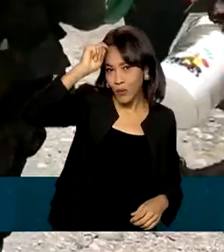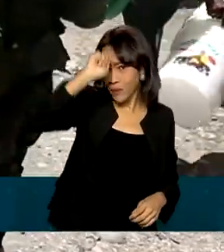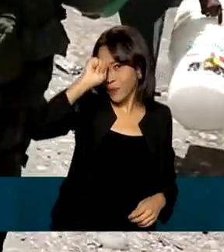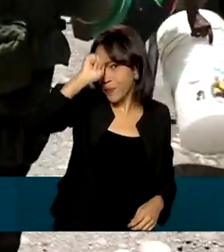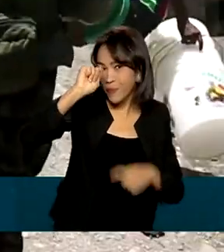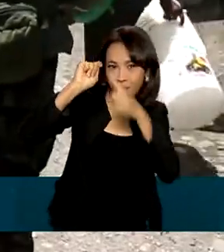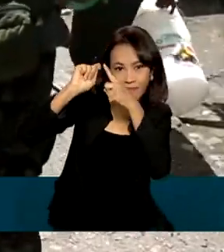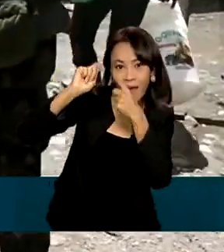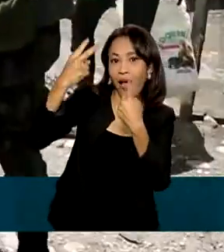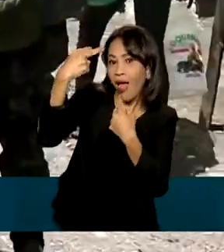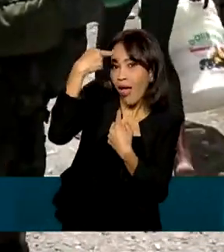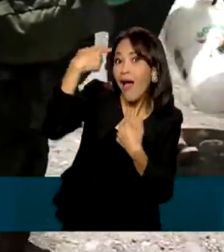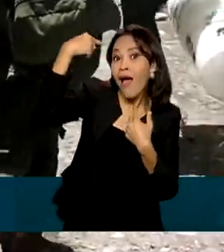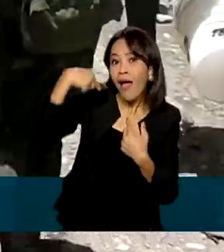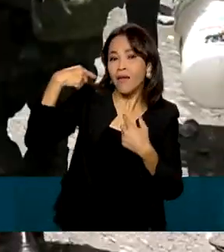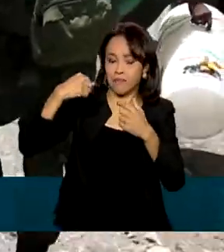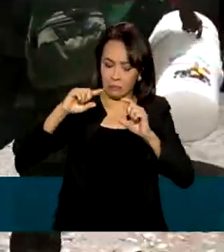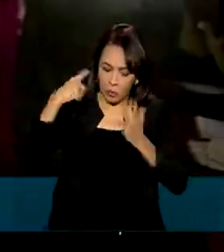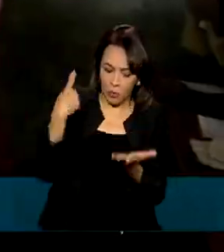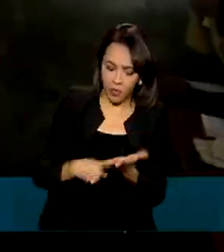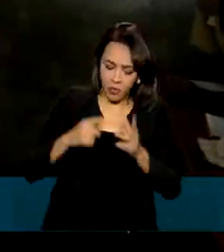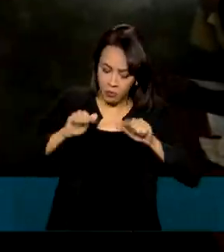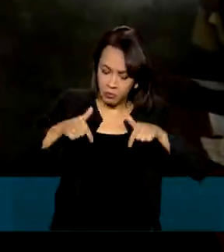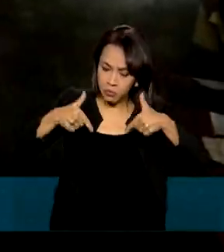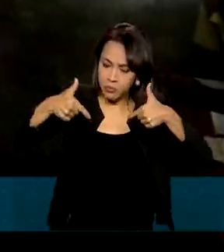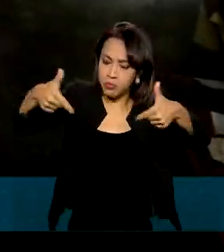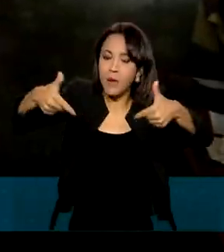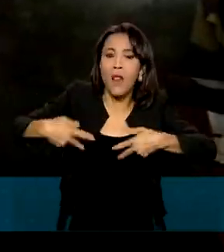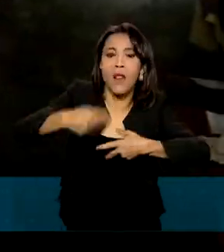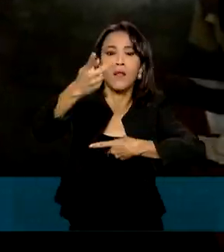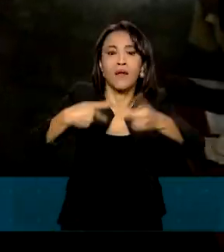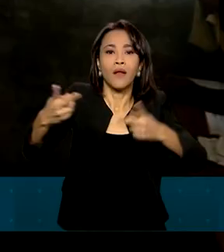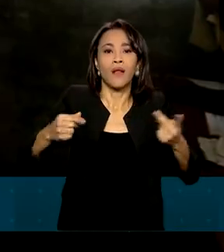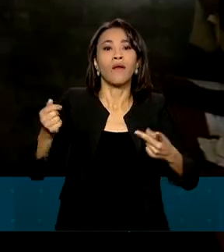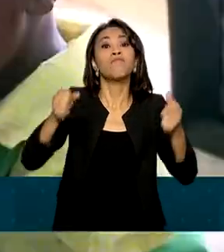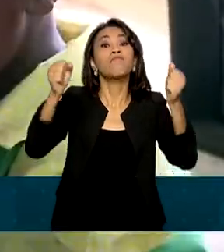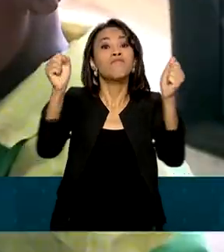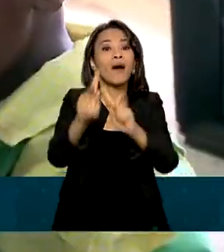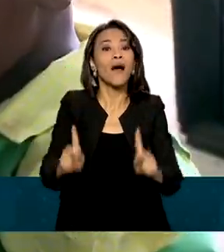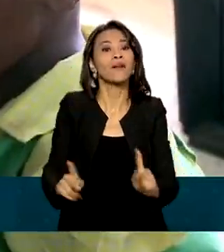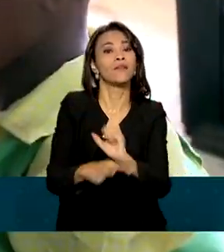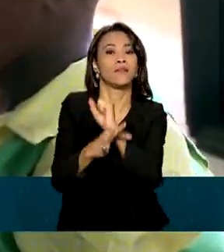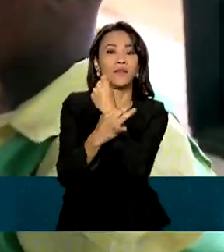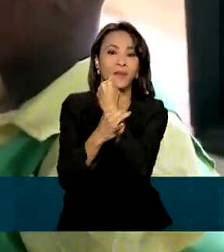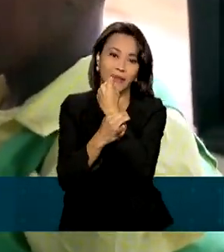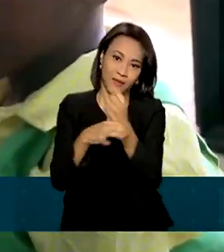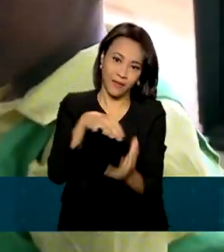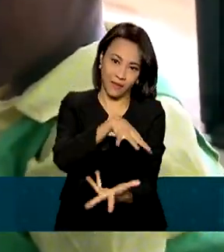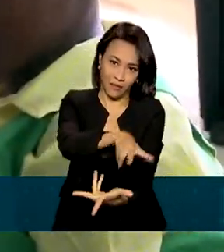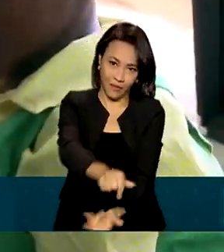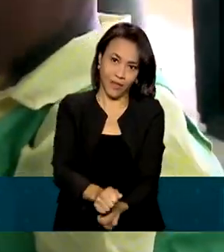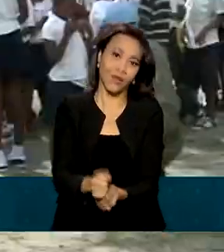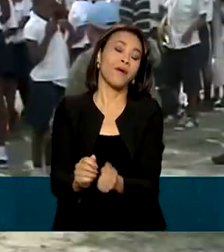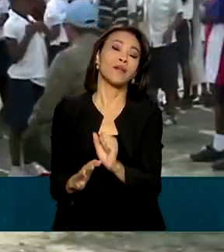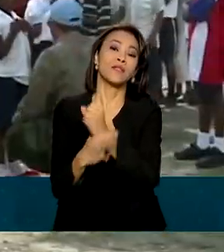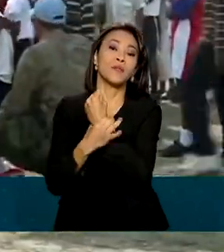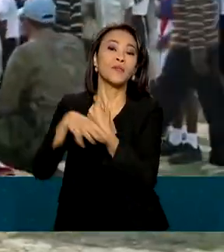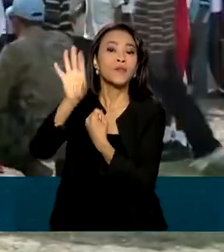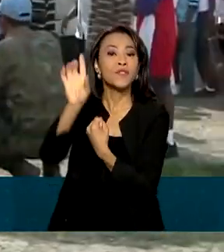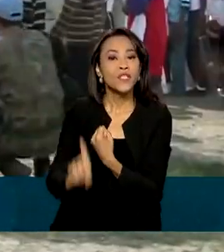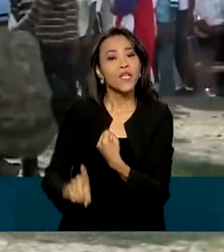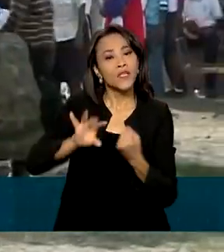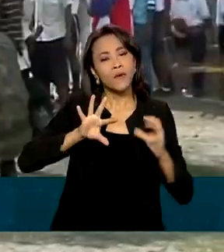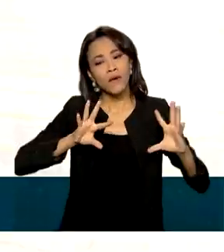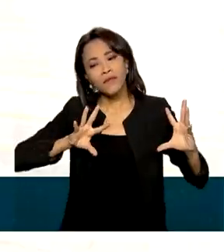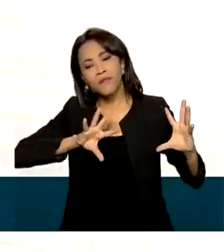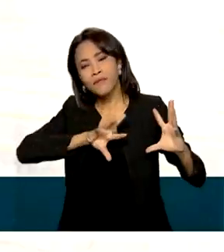são reconhecidos pela dedicação em ações de paz e segurança Mundial garantindo direitos básicos há